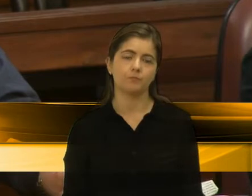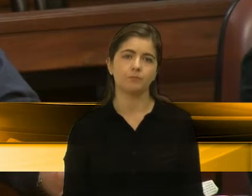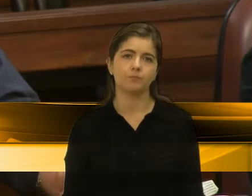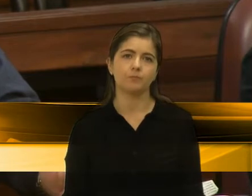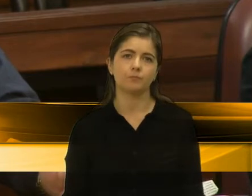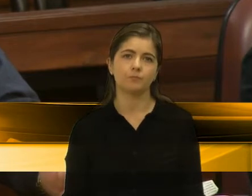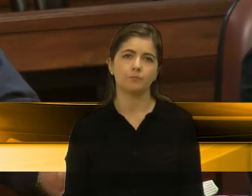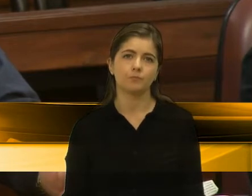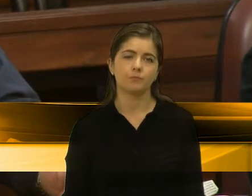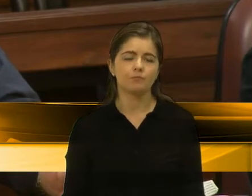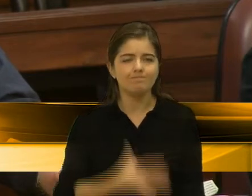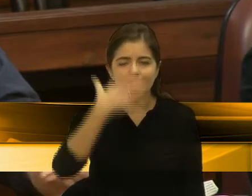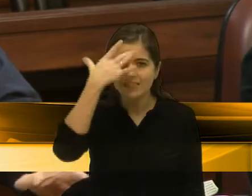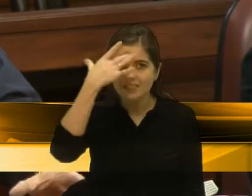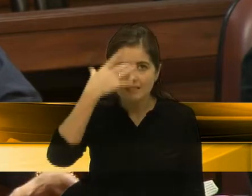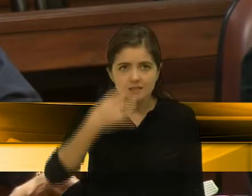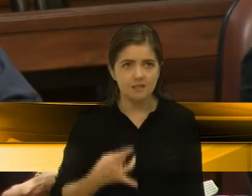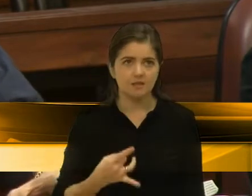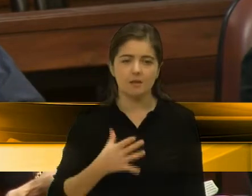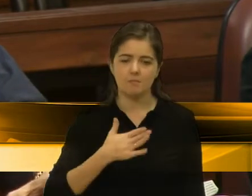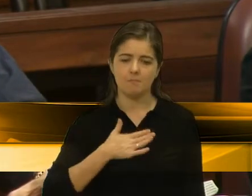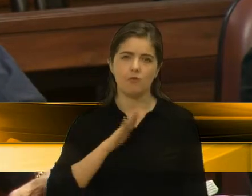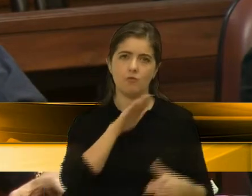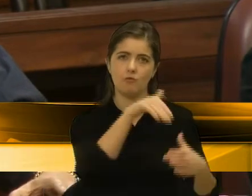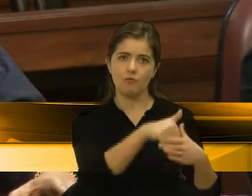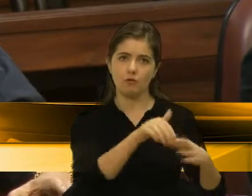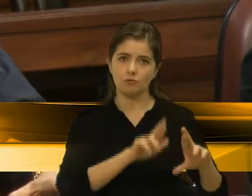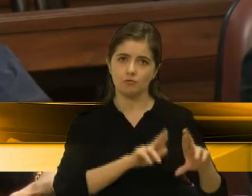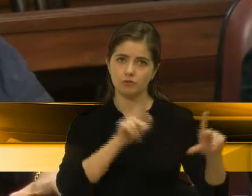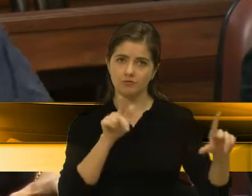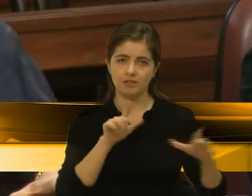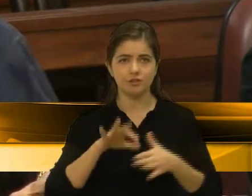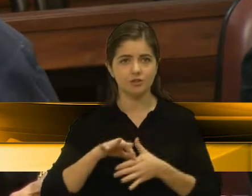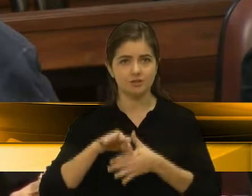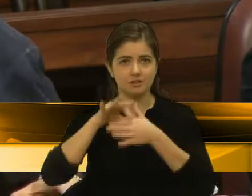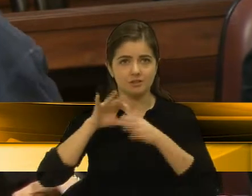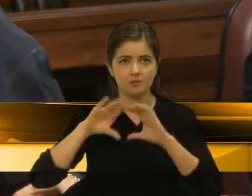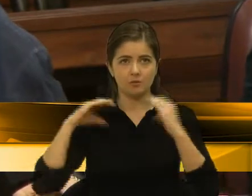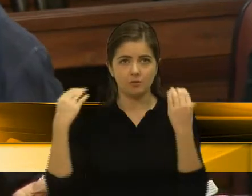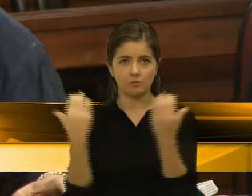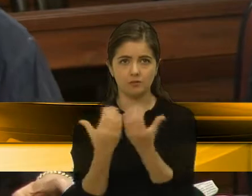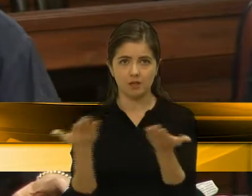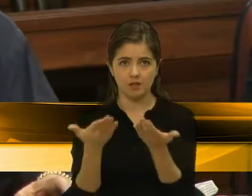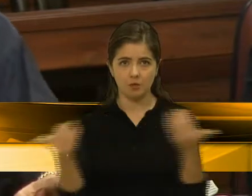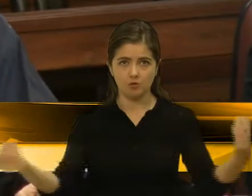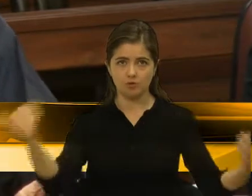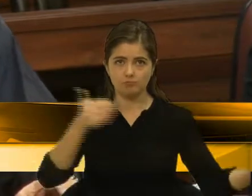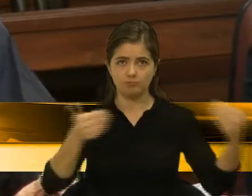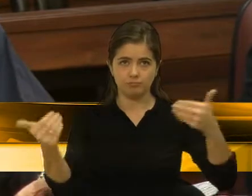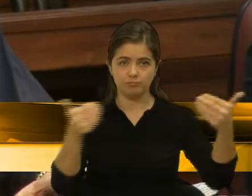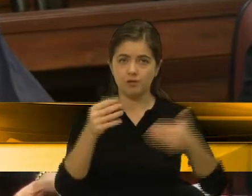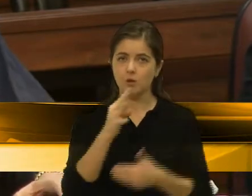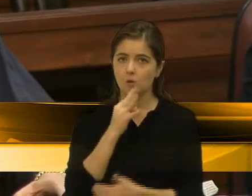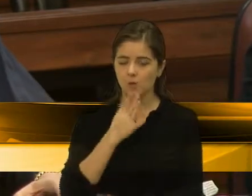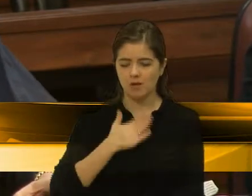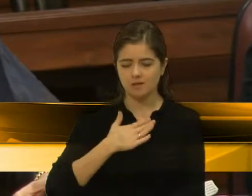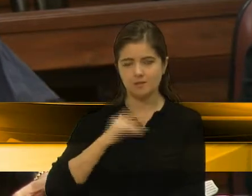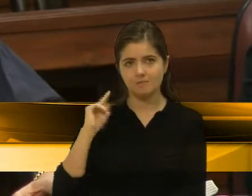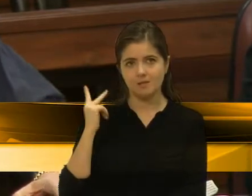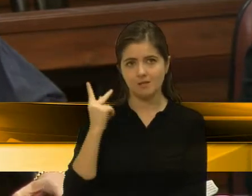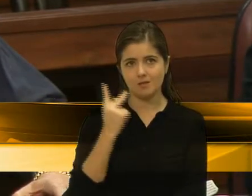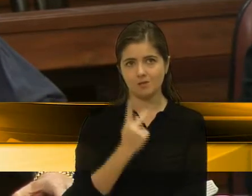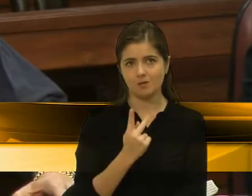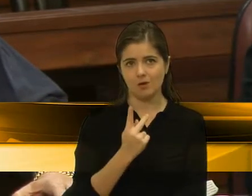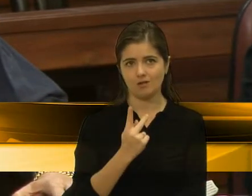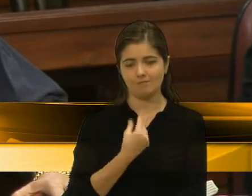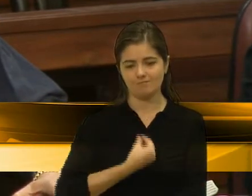Então, tenho certeza que se o meu voto fosse diferente, as lideranças comunitárias que aqui estão, conhecem minha história, me